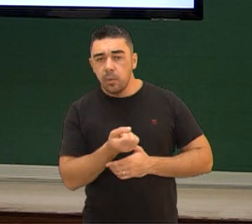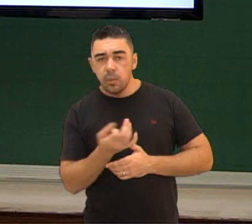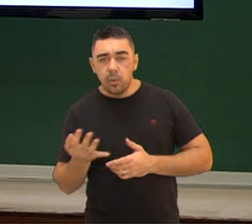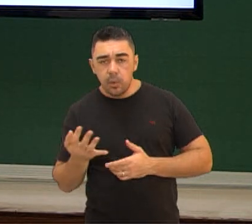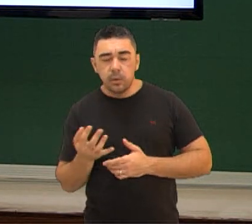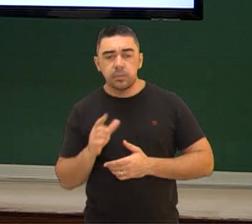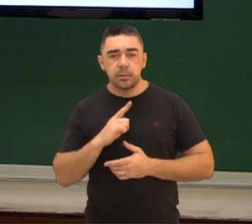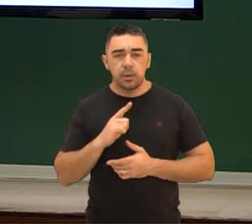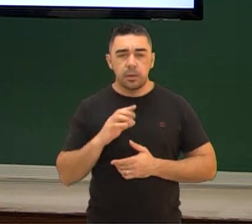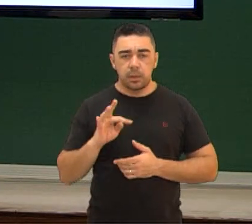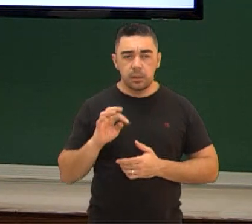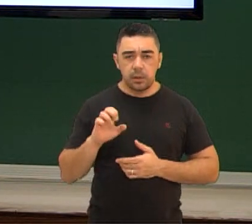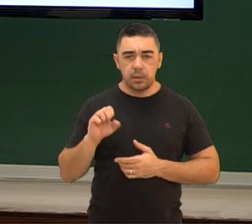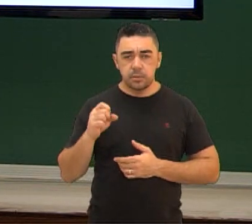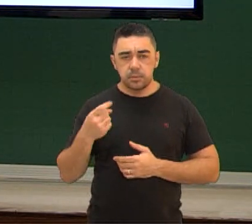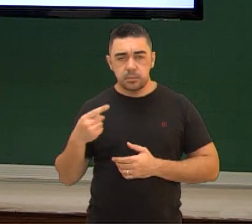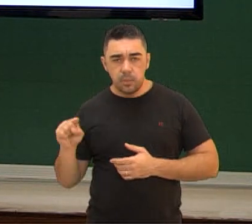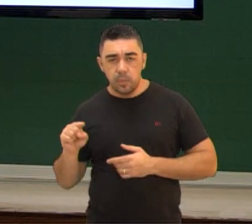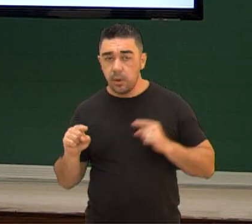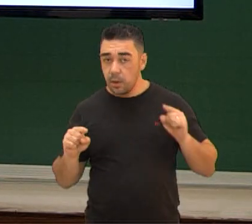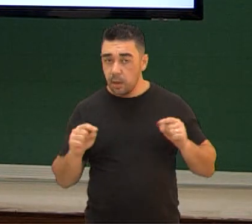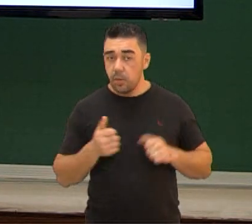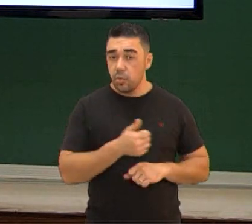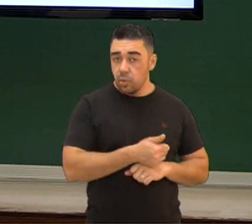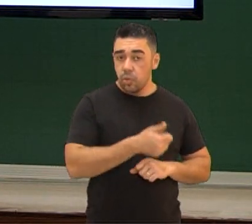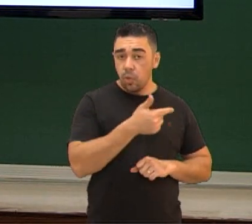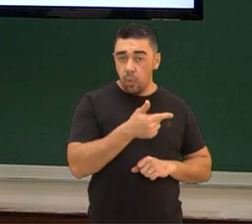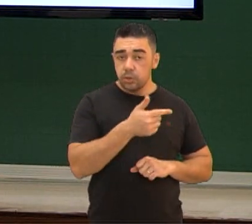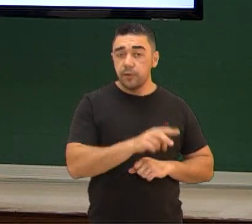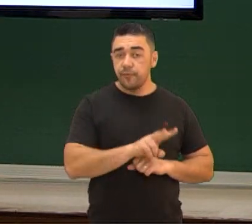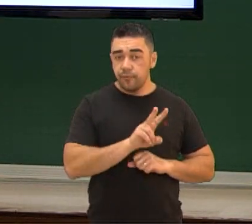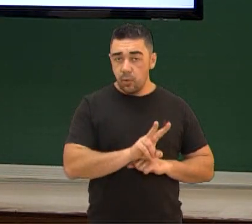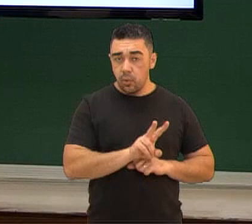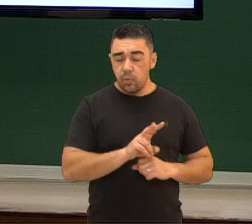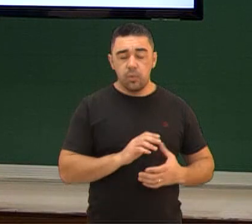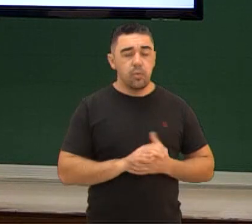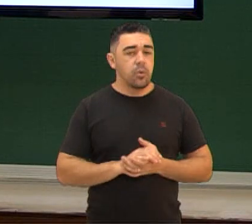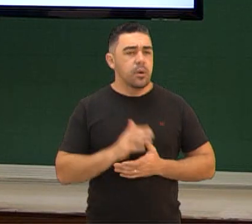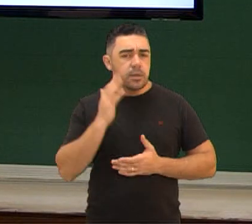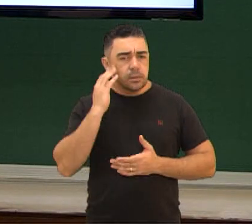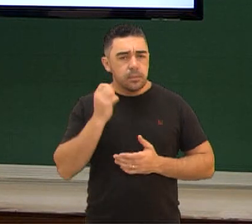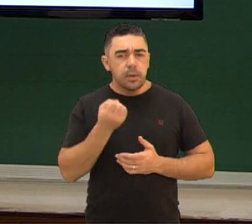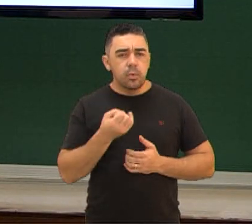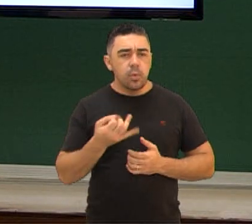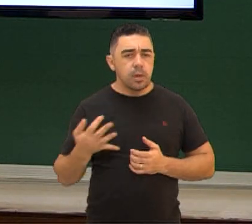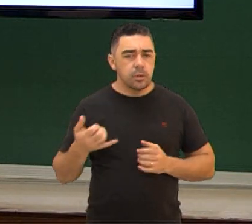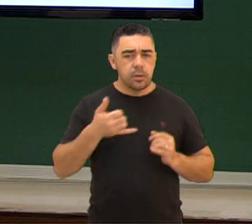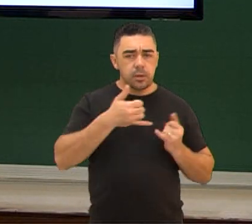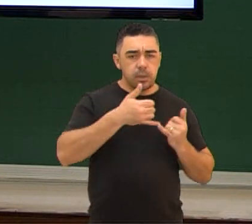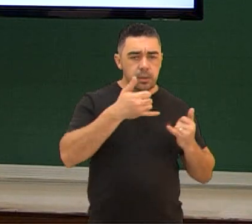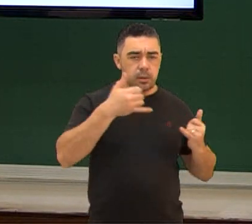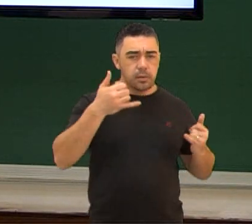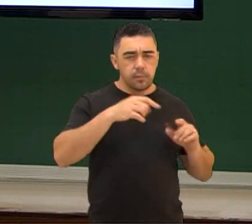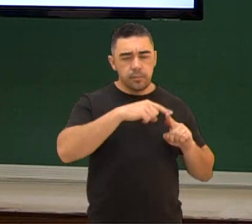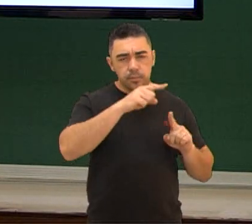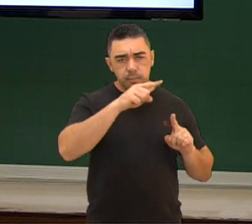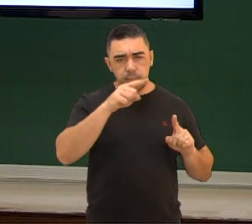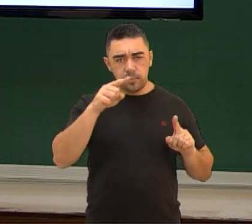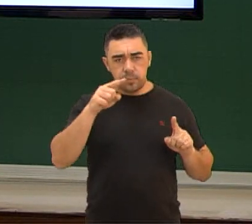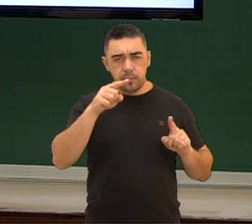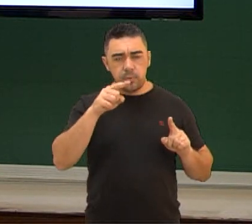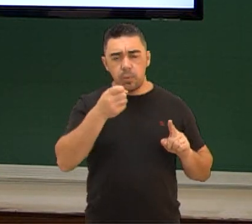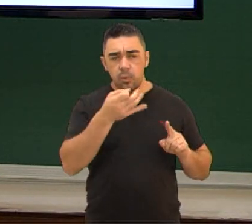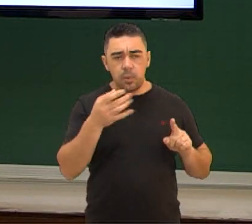da rede elétrica, que é 12 volts. Também quero saber qual é a corrente que passa pelo fusível. Gente, o